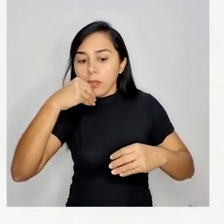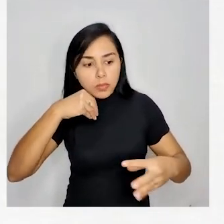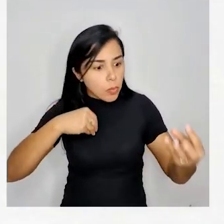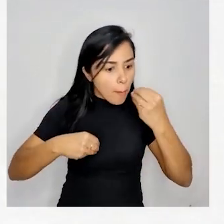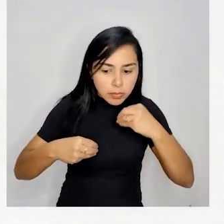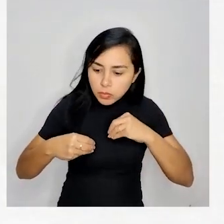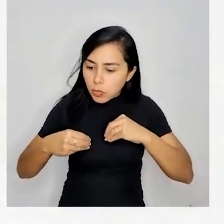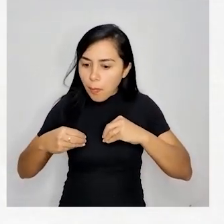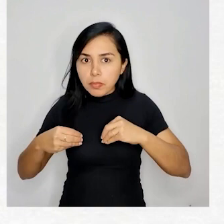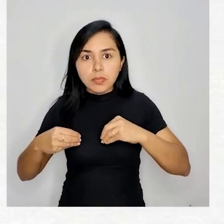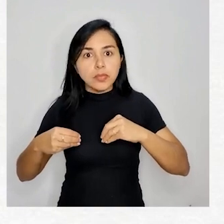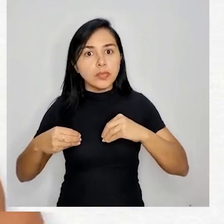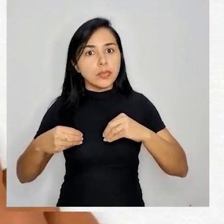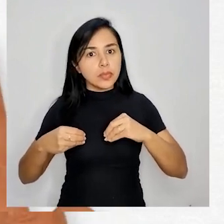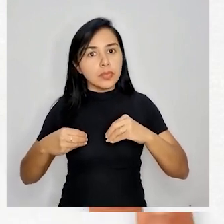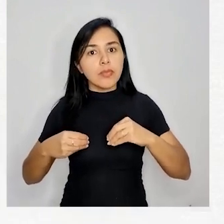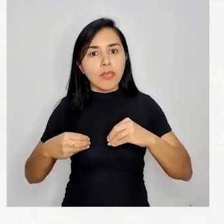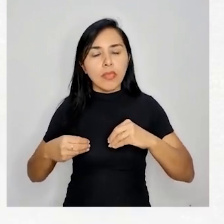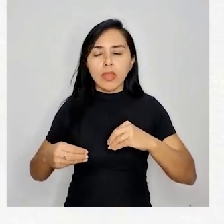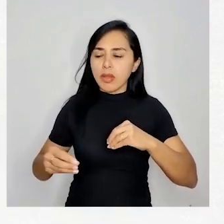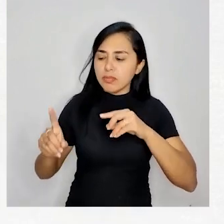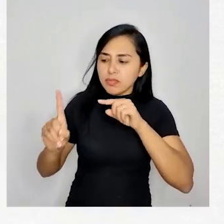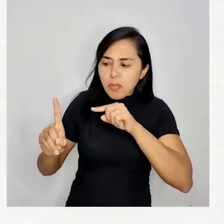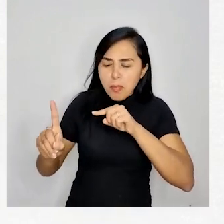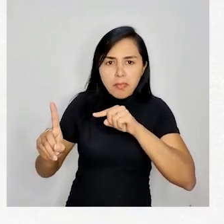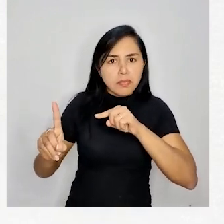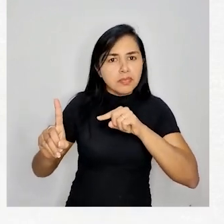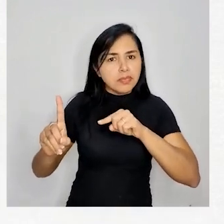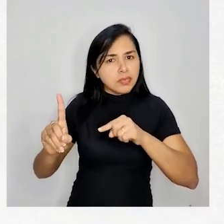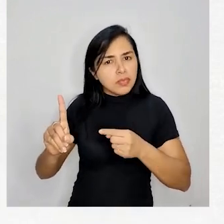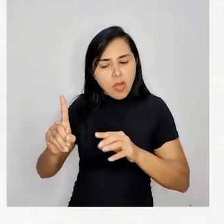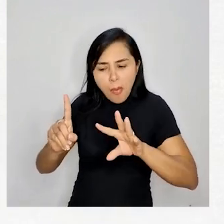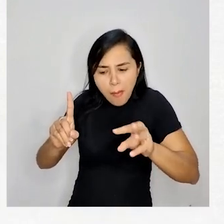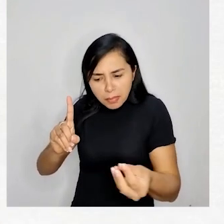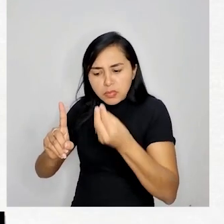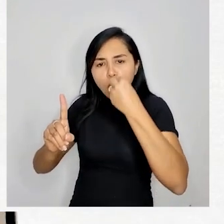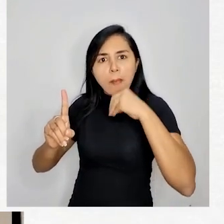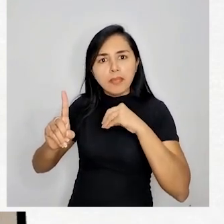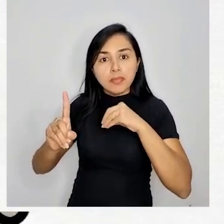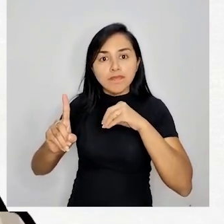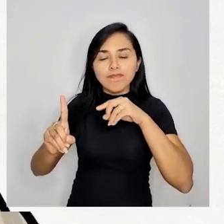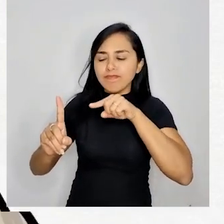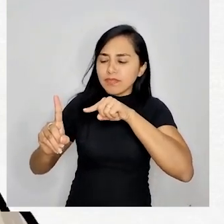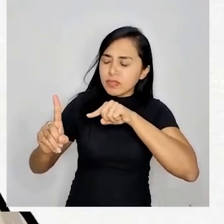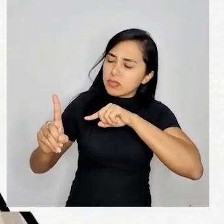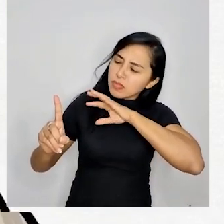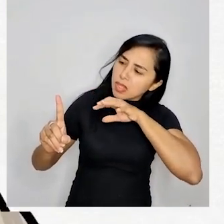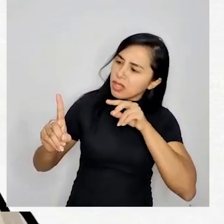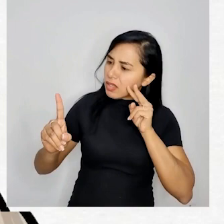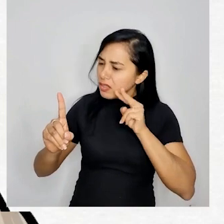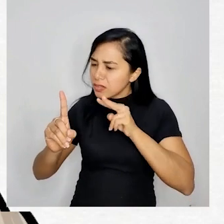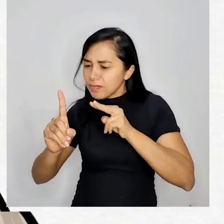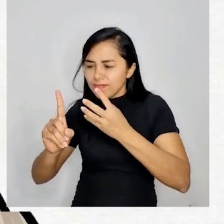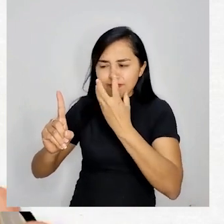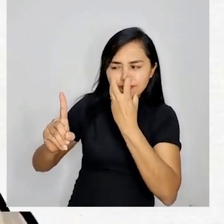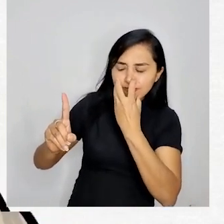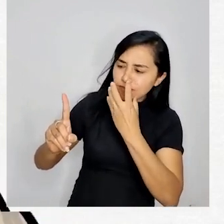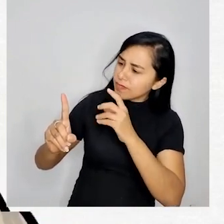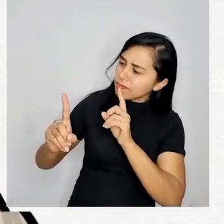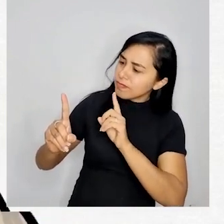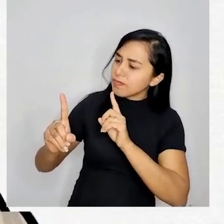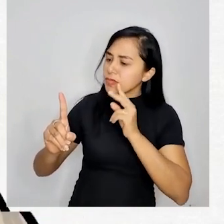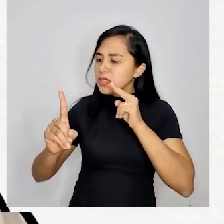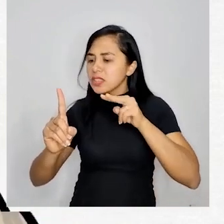nem cheirava, engolia com voracidade. O bicho não era um cão, não era um